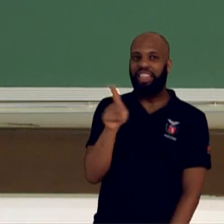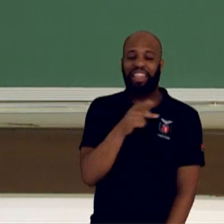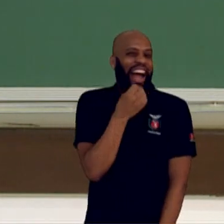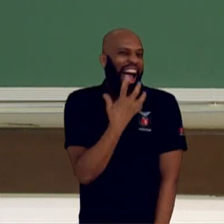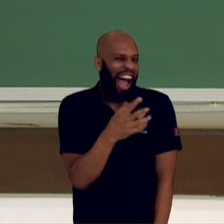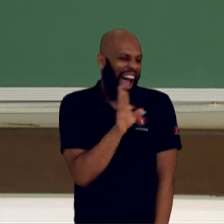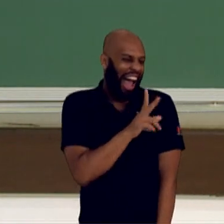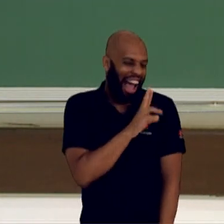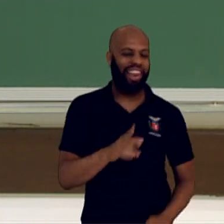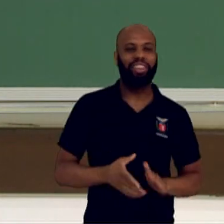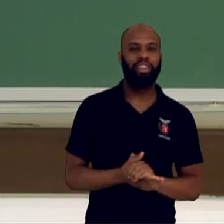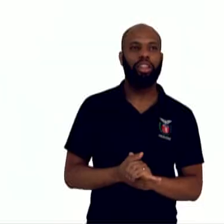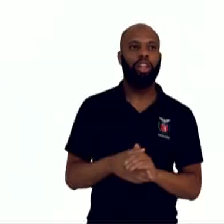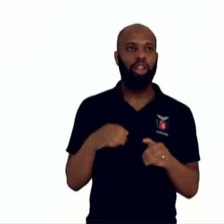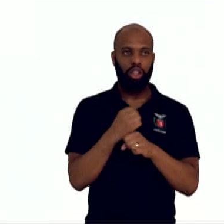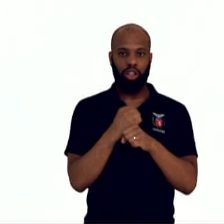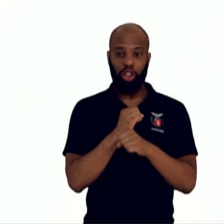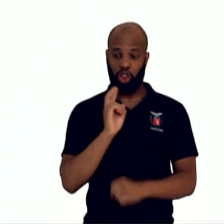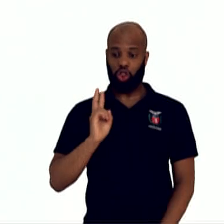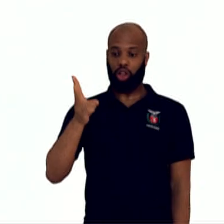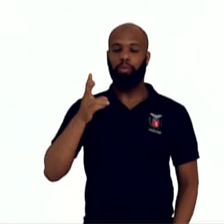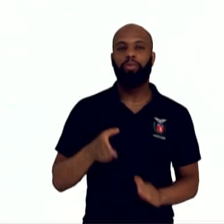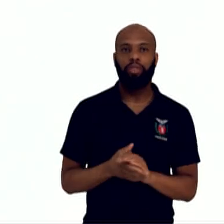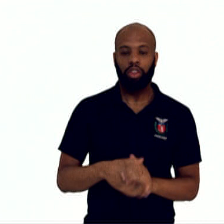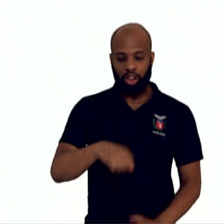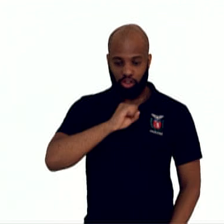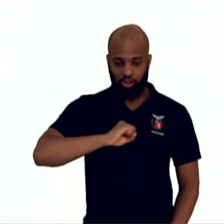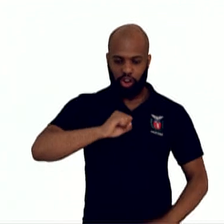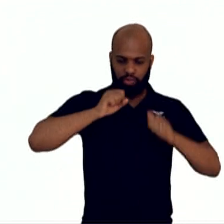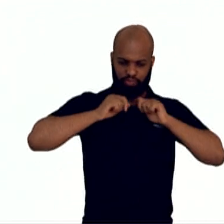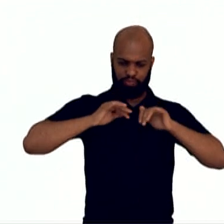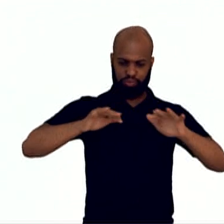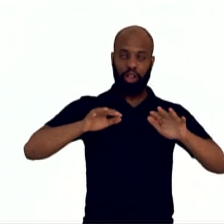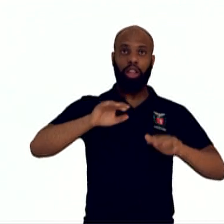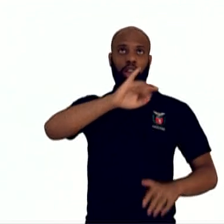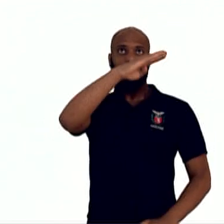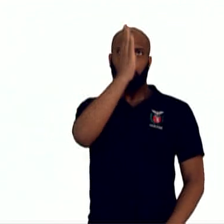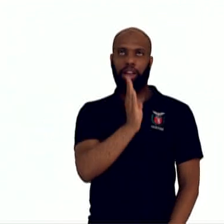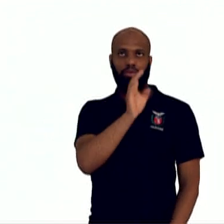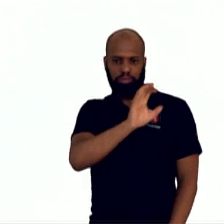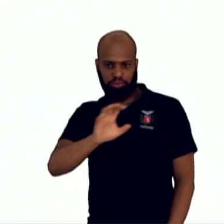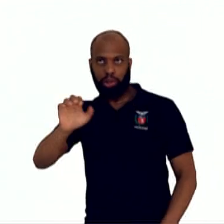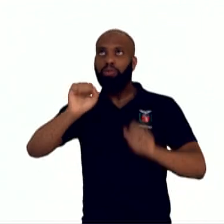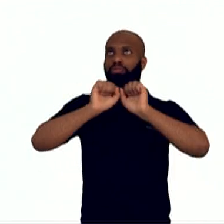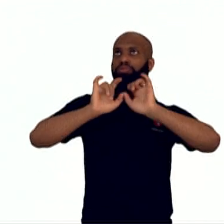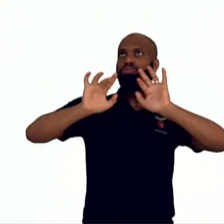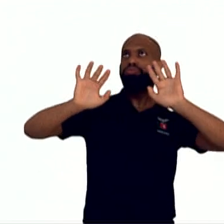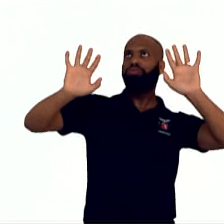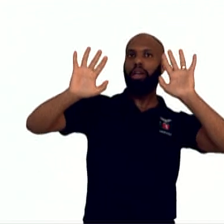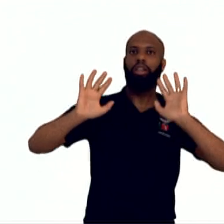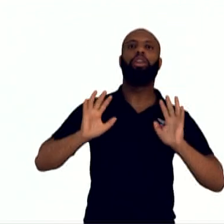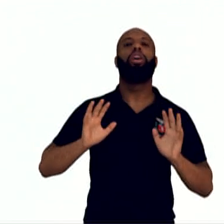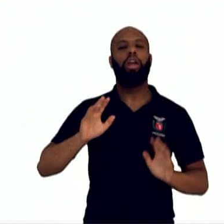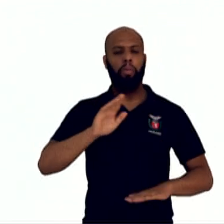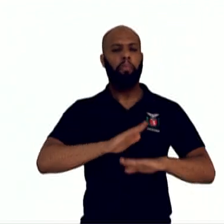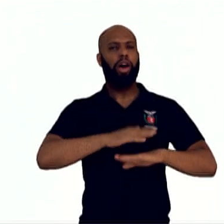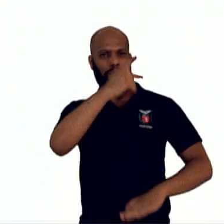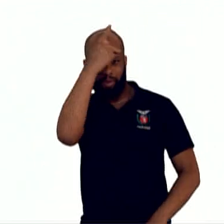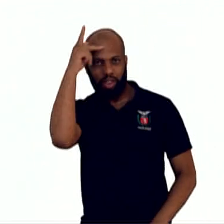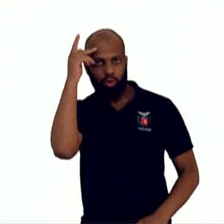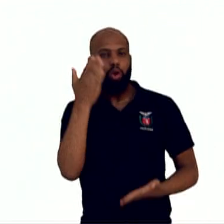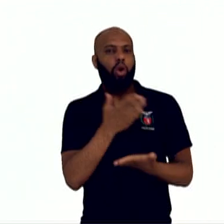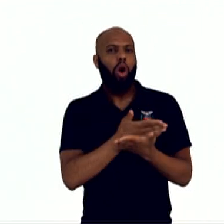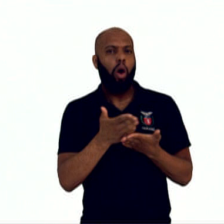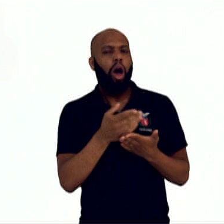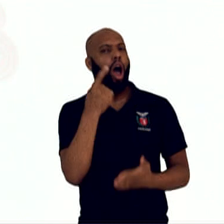olha só. Nos anos 2000, o funk se espalha por todo o Brasil, atingindo um número maior de pessoas, através da produtora